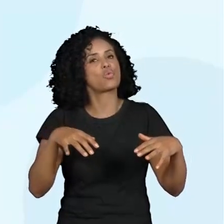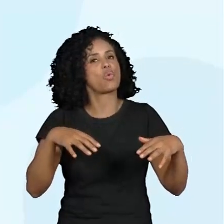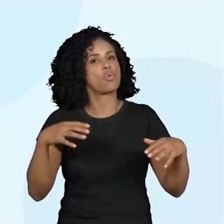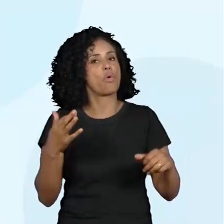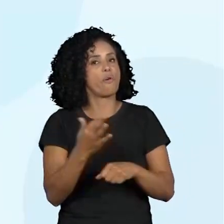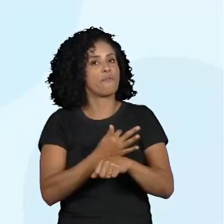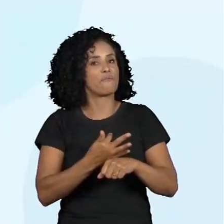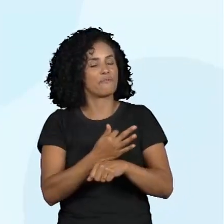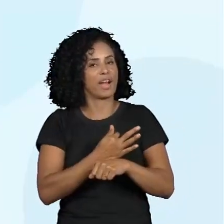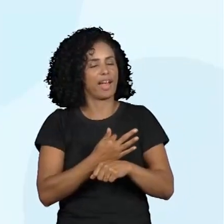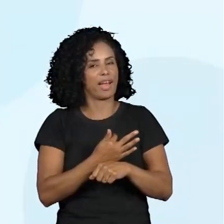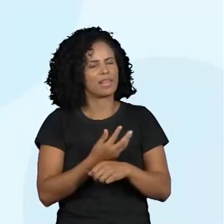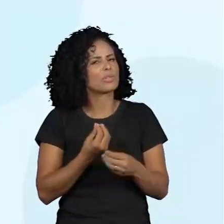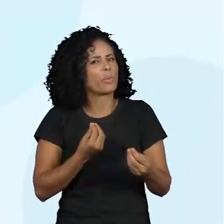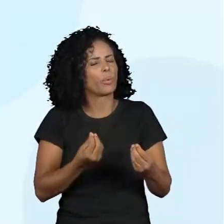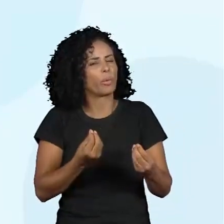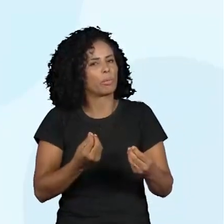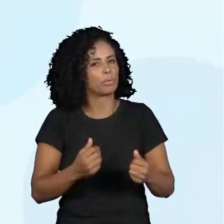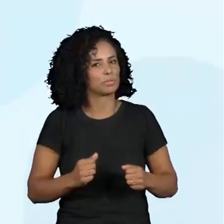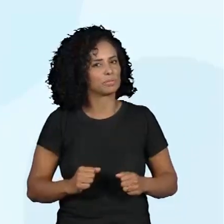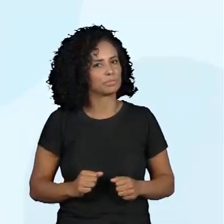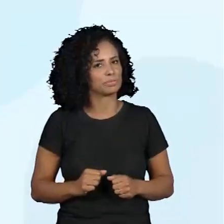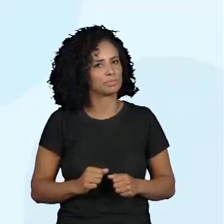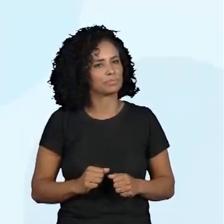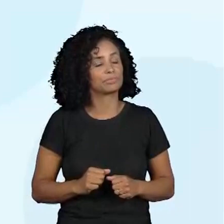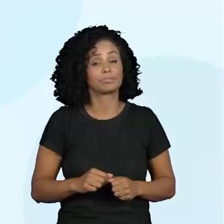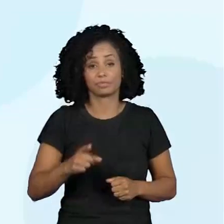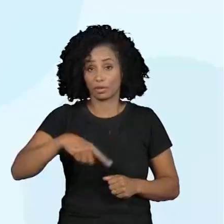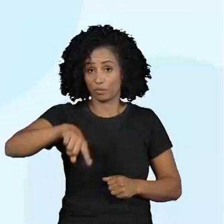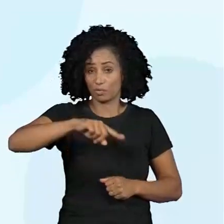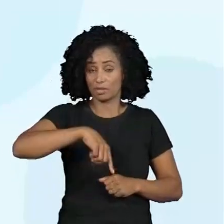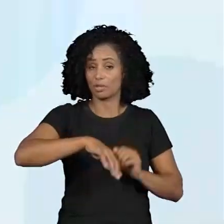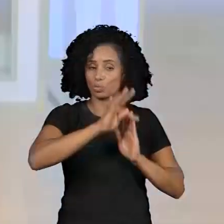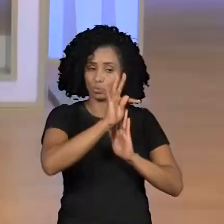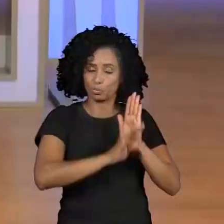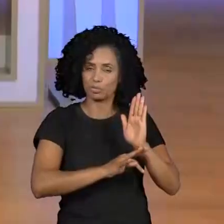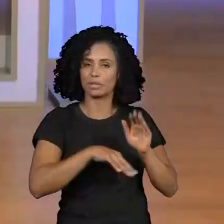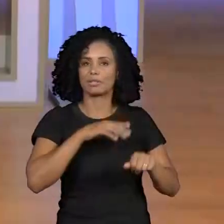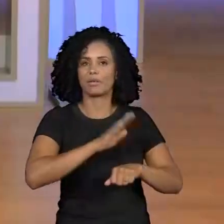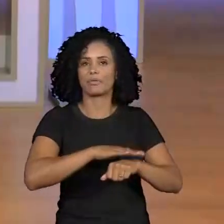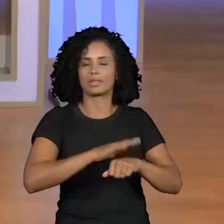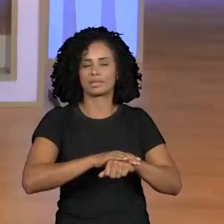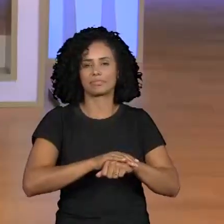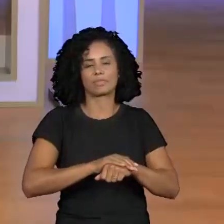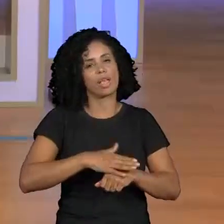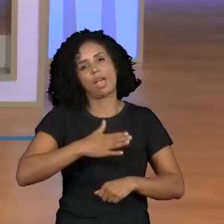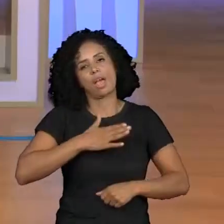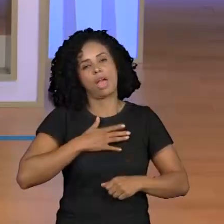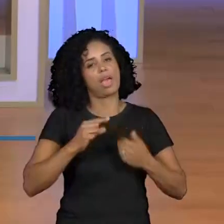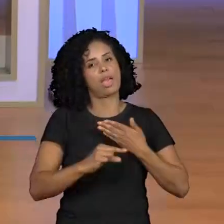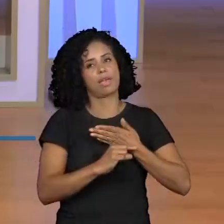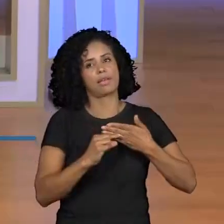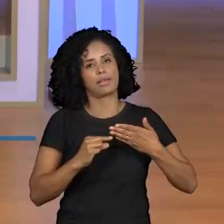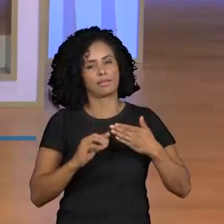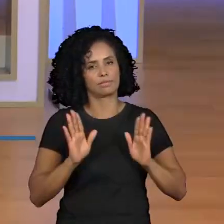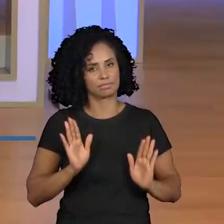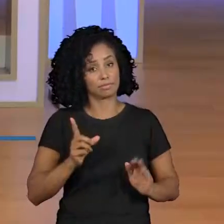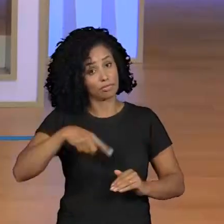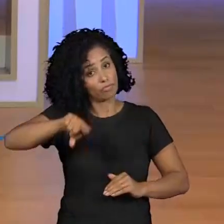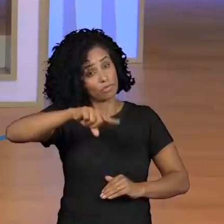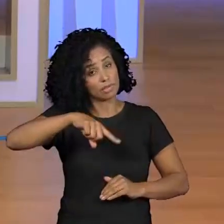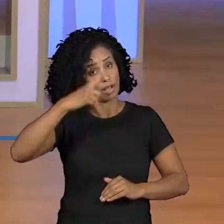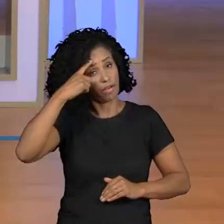nosso susto de férias? Produção, essa está na minha autoria, lógico, vocês vão fazer o de vocês e